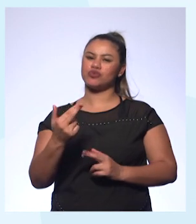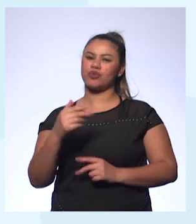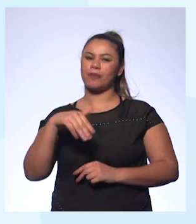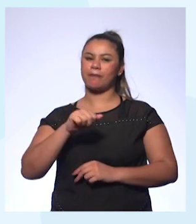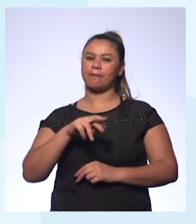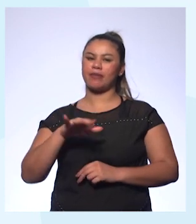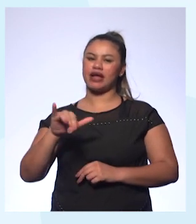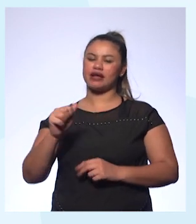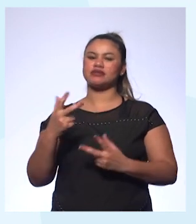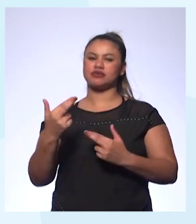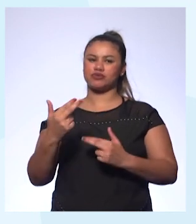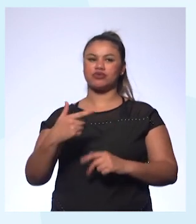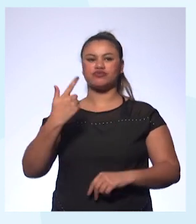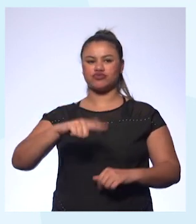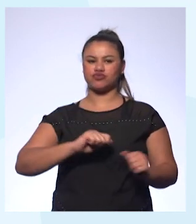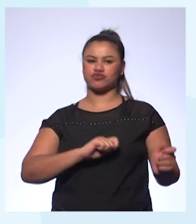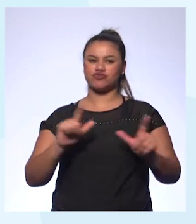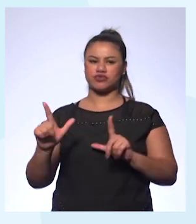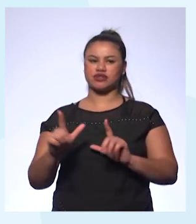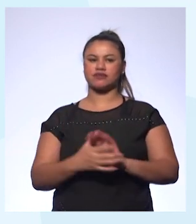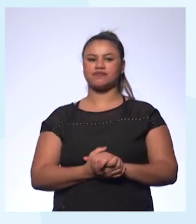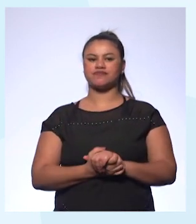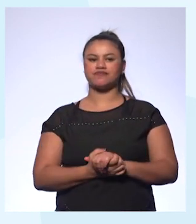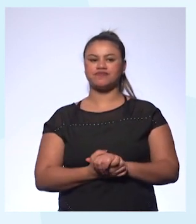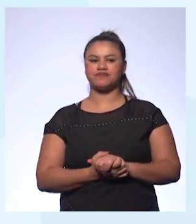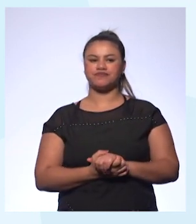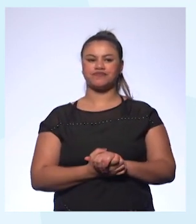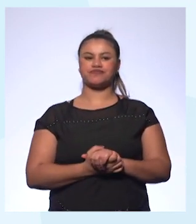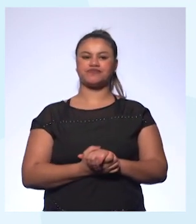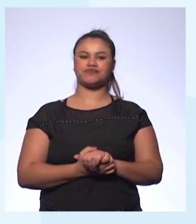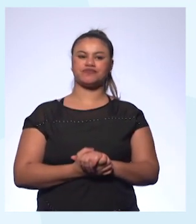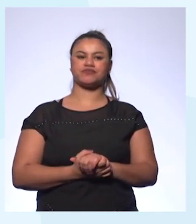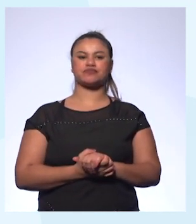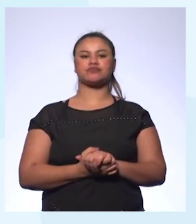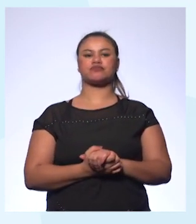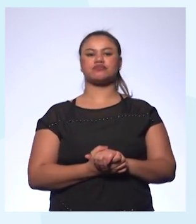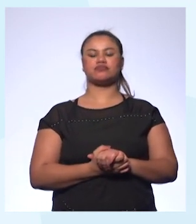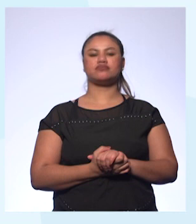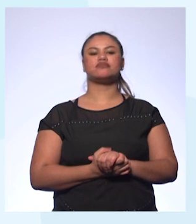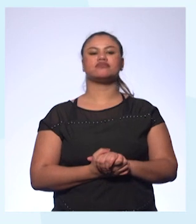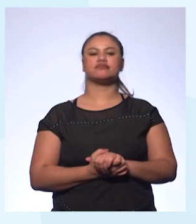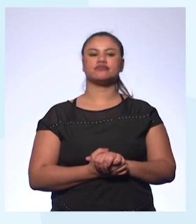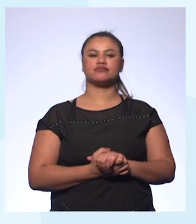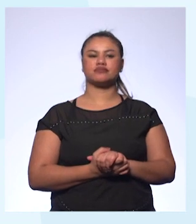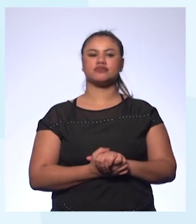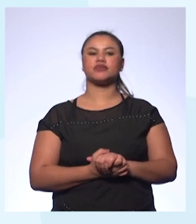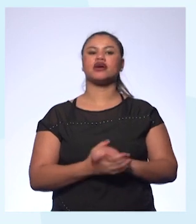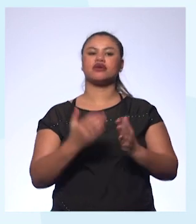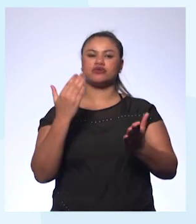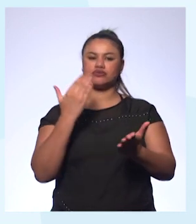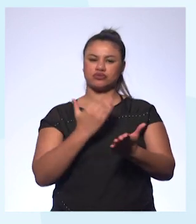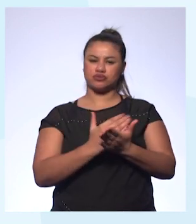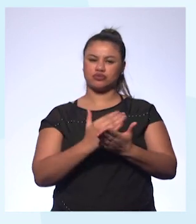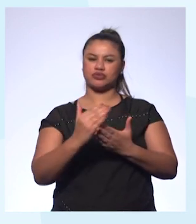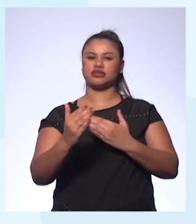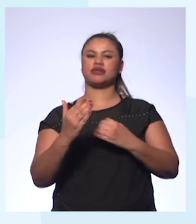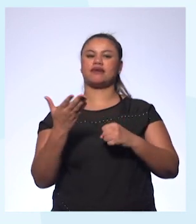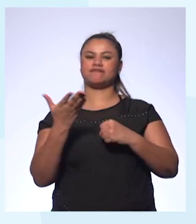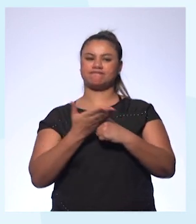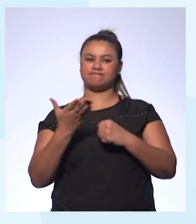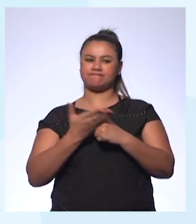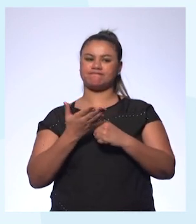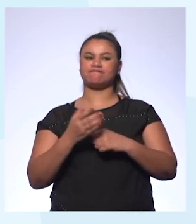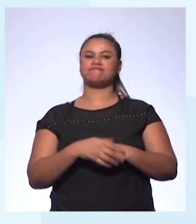Márcia os próximos Washington a gente tem aí e isso móbil estar tá Scooby vai começar o ensino